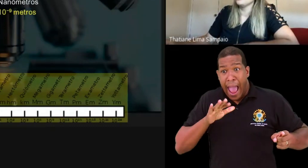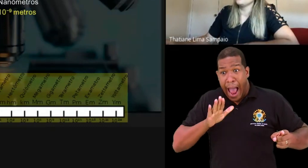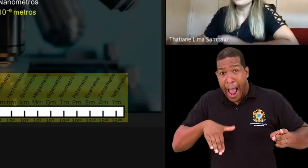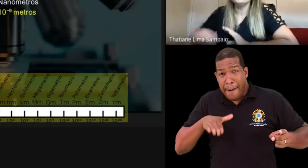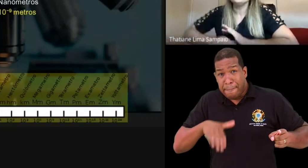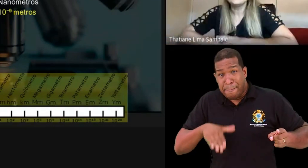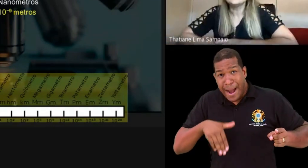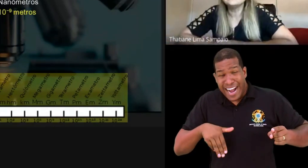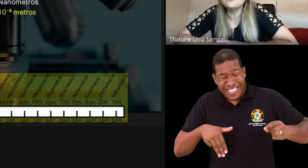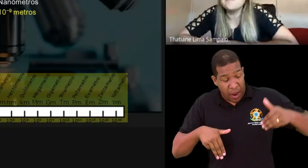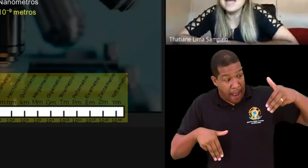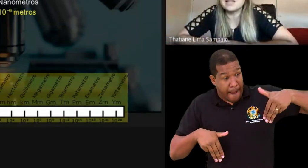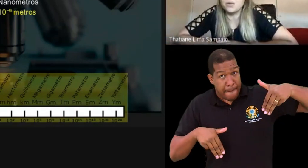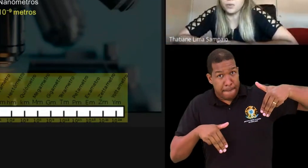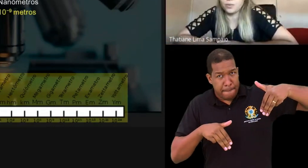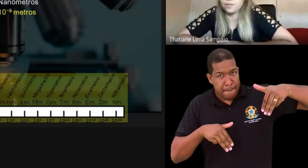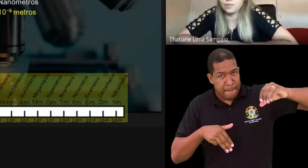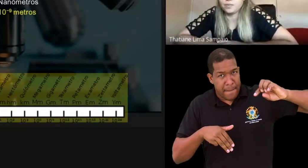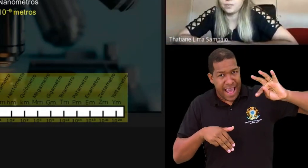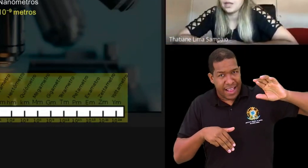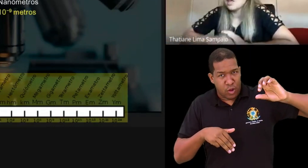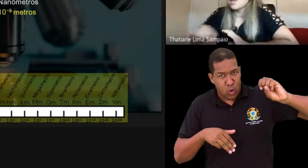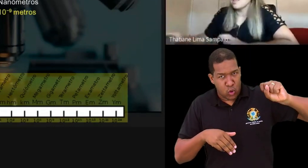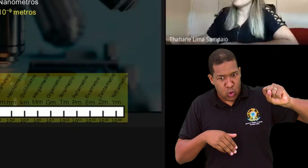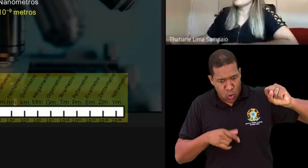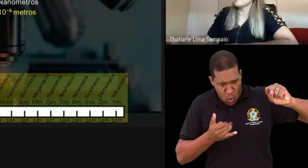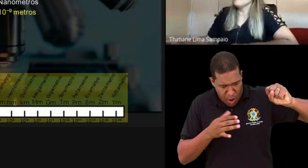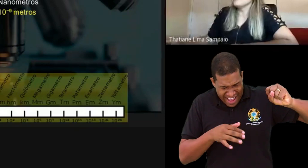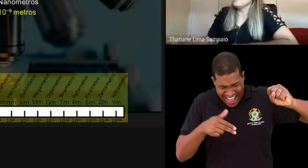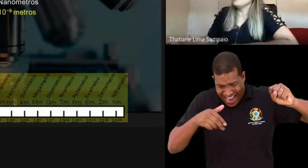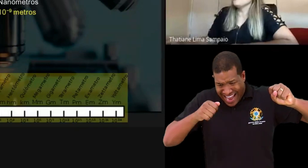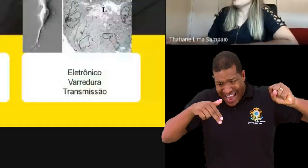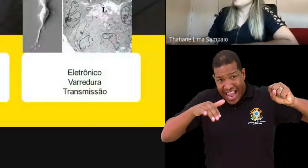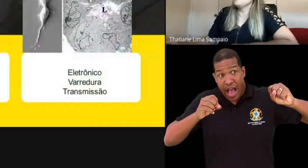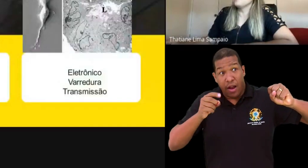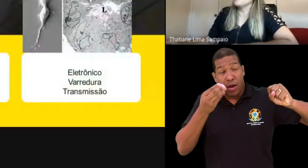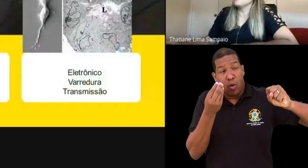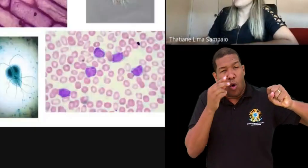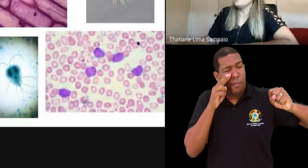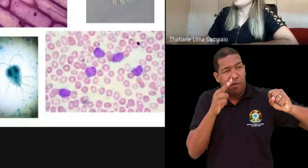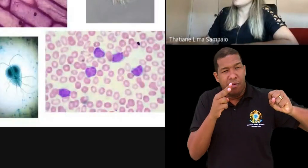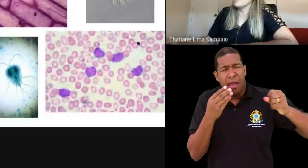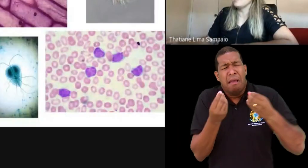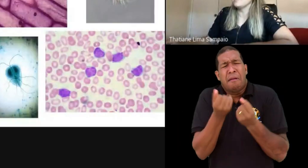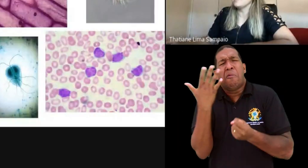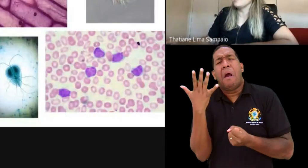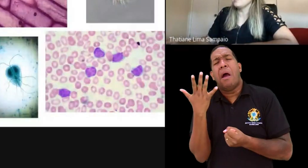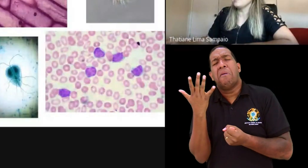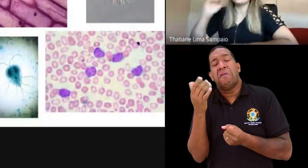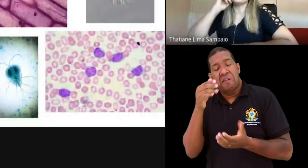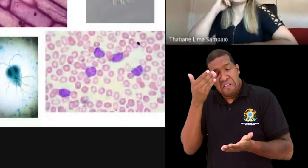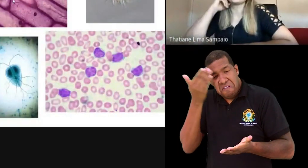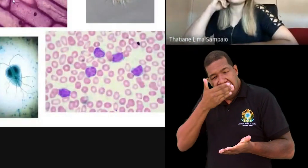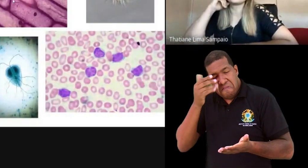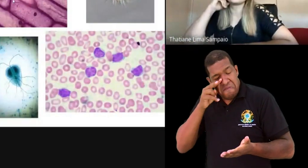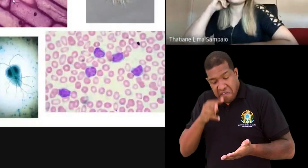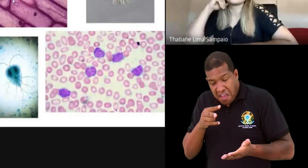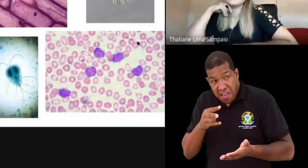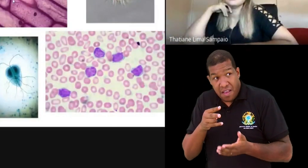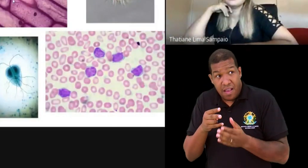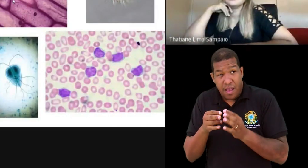metro. E o que é nanométrico? Essas células aqui que eu estou mostrando para vocês, elas são